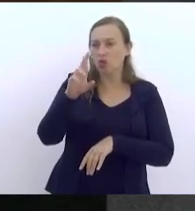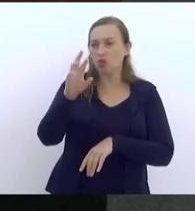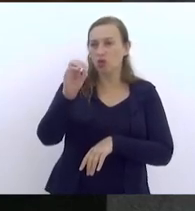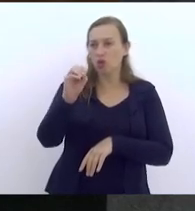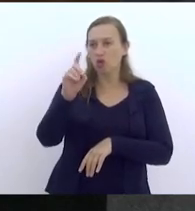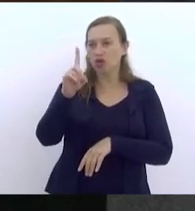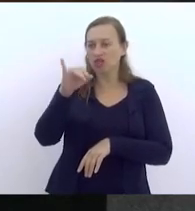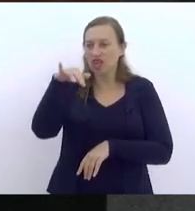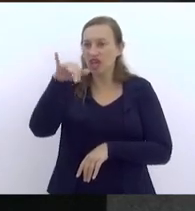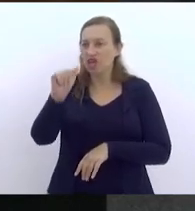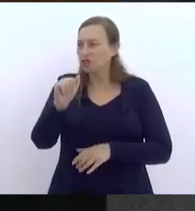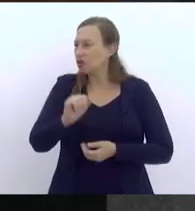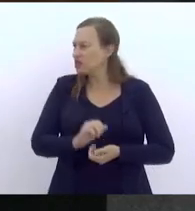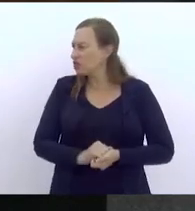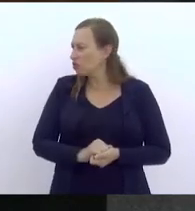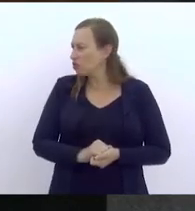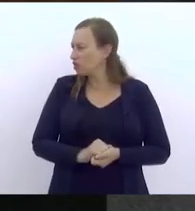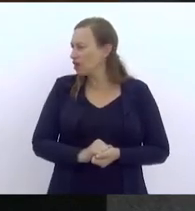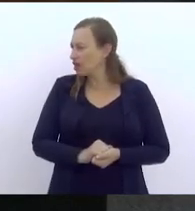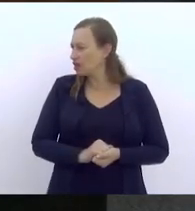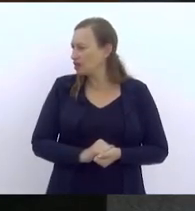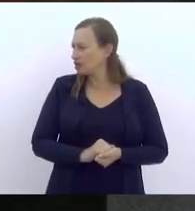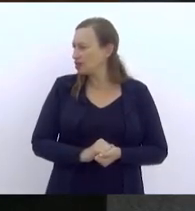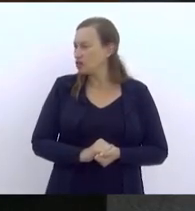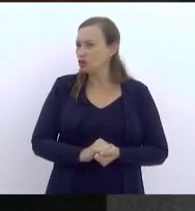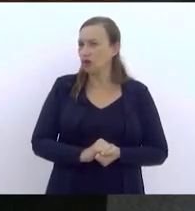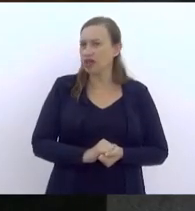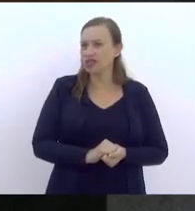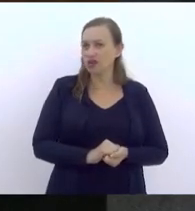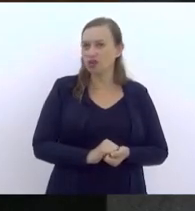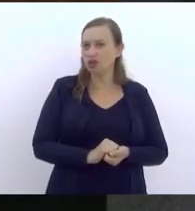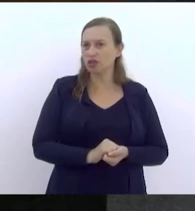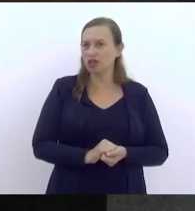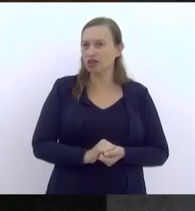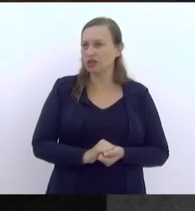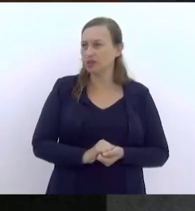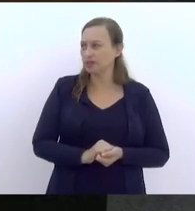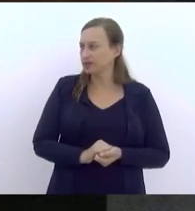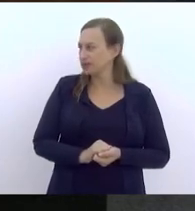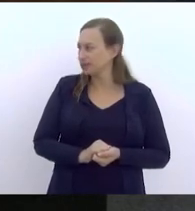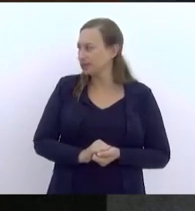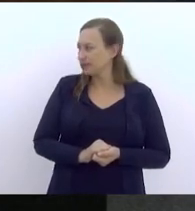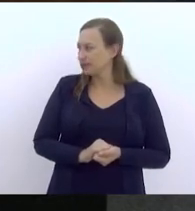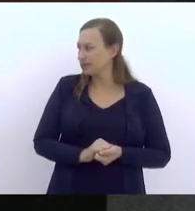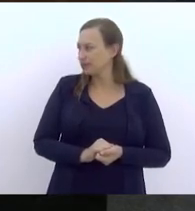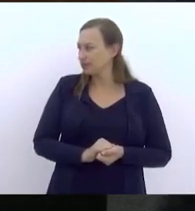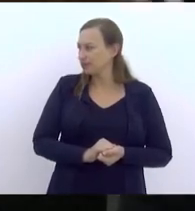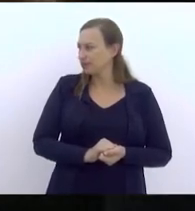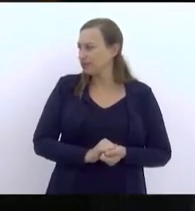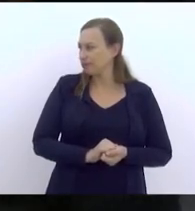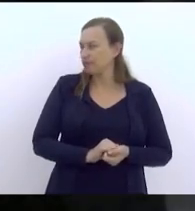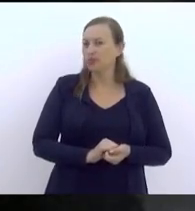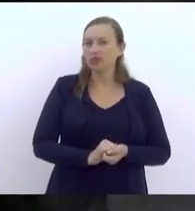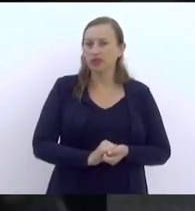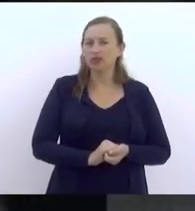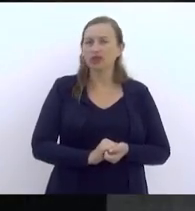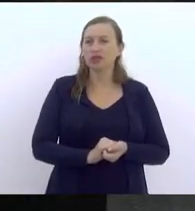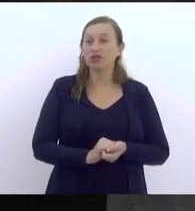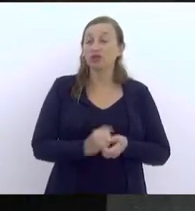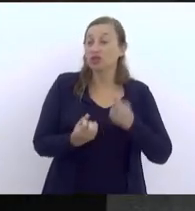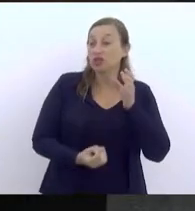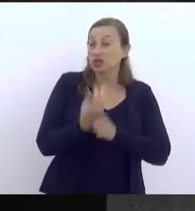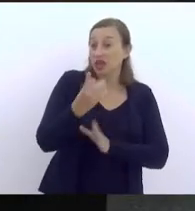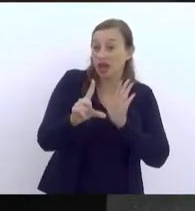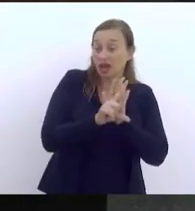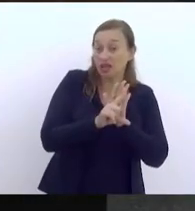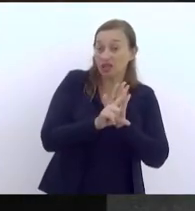Ok. Só que, ao meu ver, quando a gente legisla em relação ao mesmo tempo de uma lei que já existe, a gente